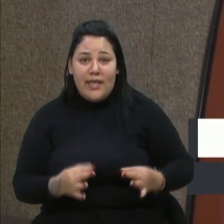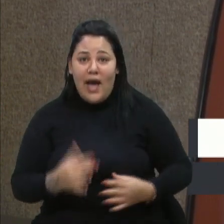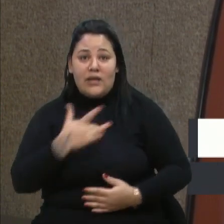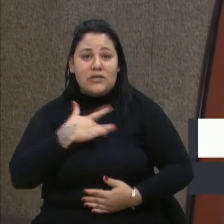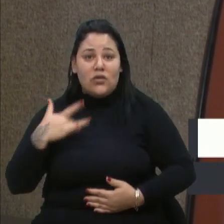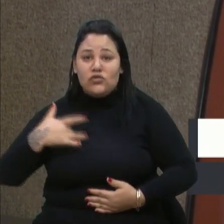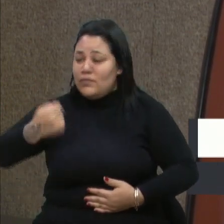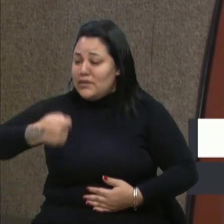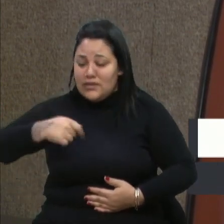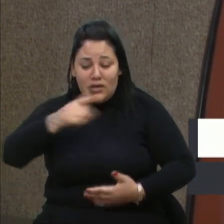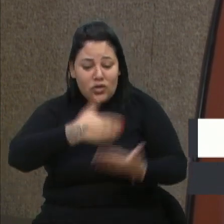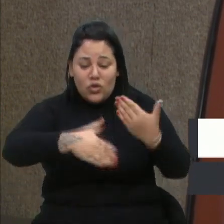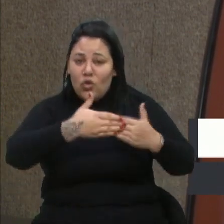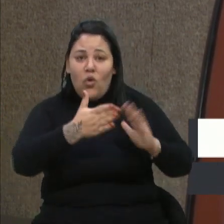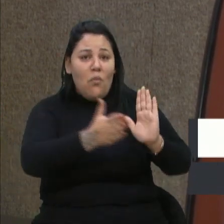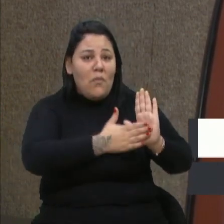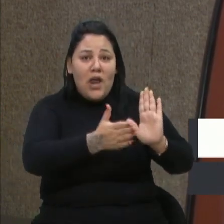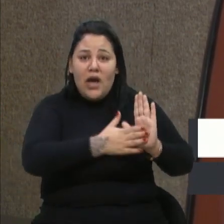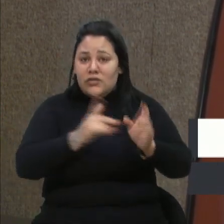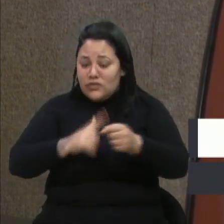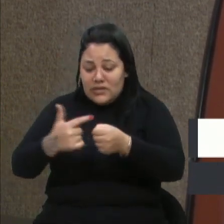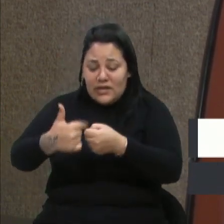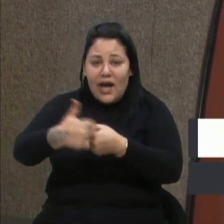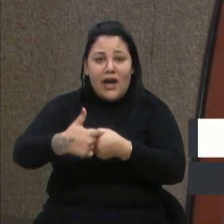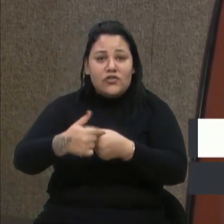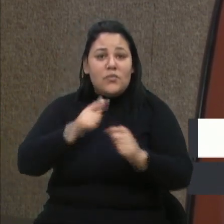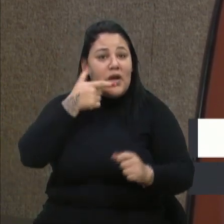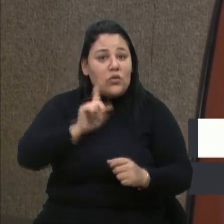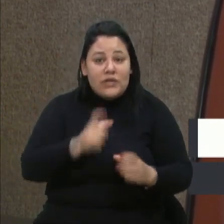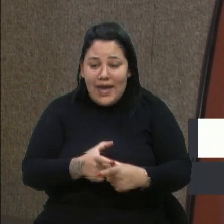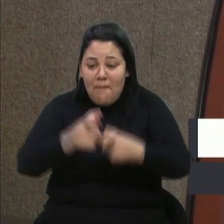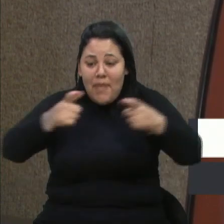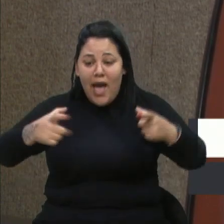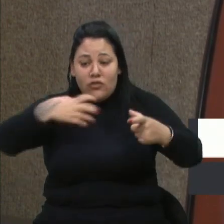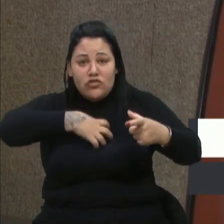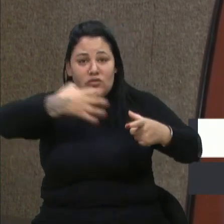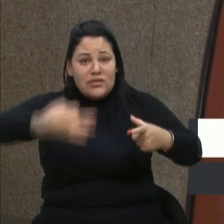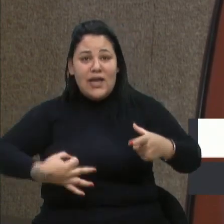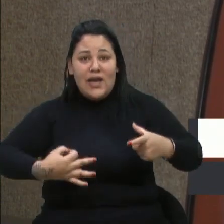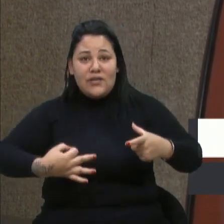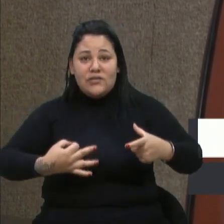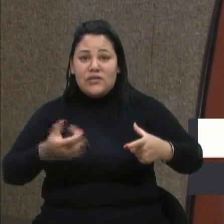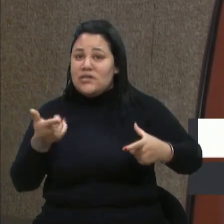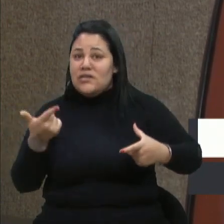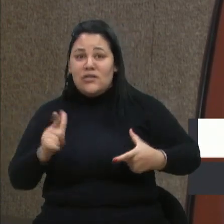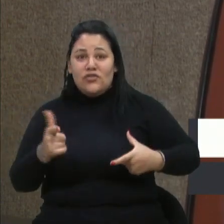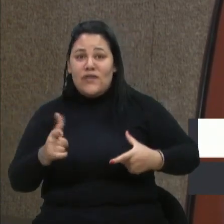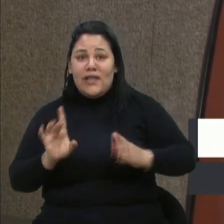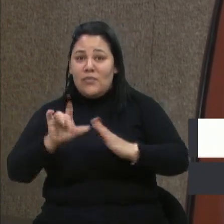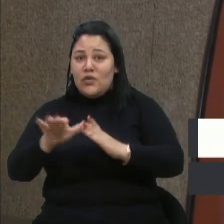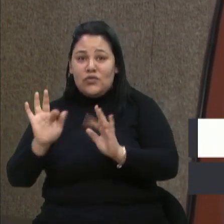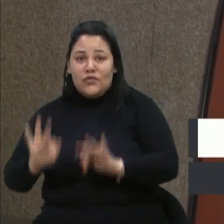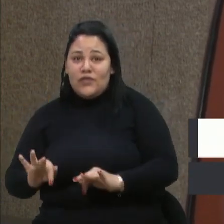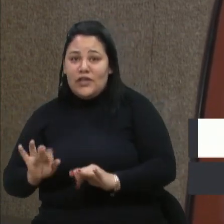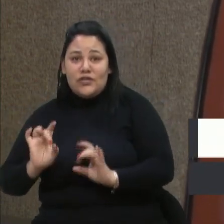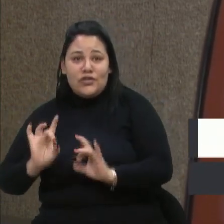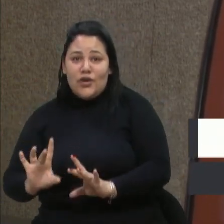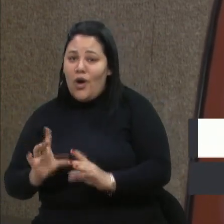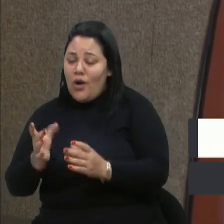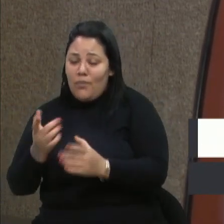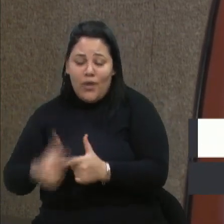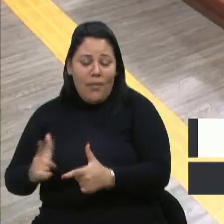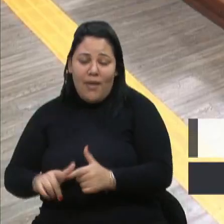todo um planejamento de cidade para poder ampliar a cidade. Se não tiver, a gente vai chegar no final, vai só apagar incêndio. Parabéns,